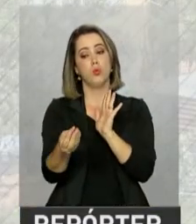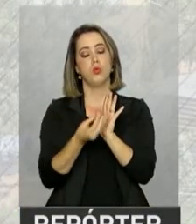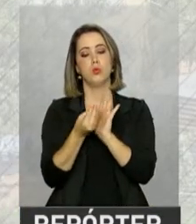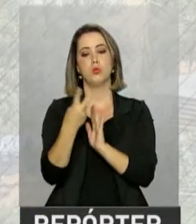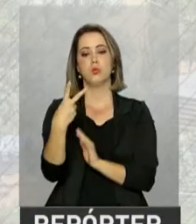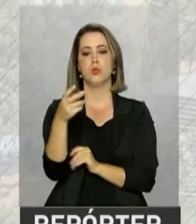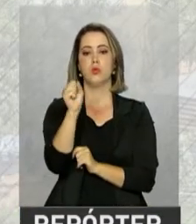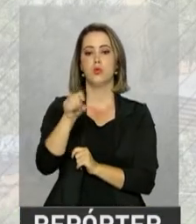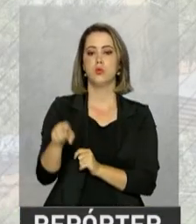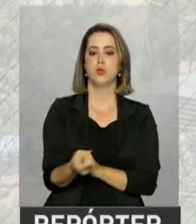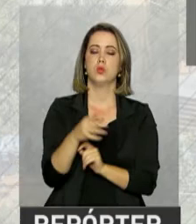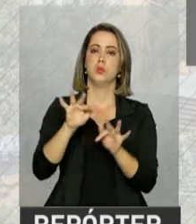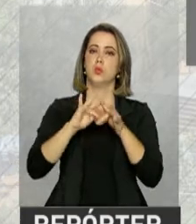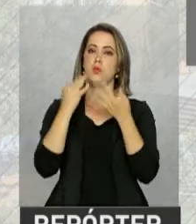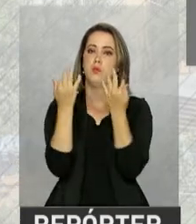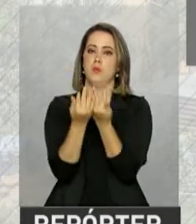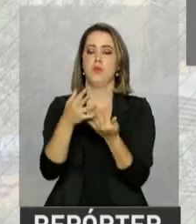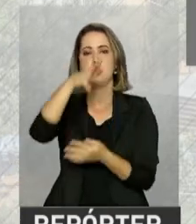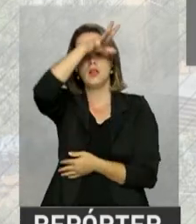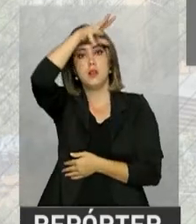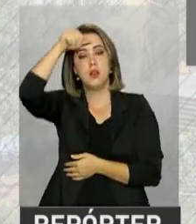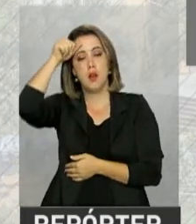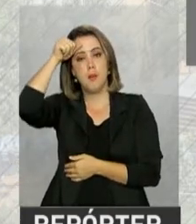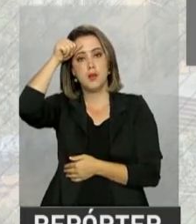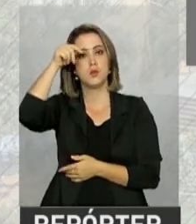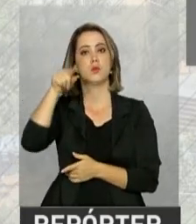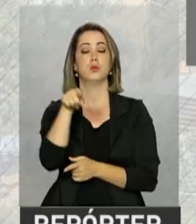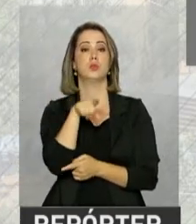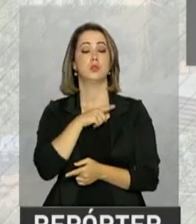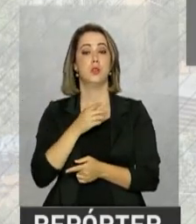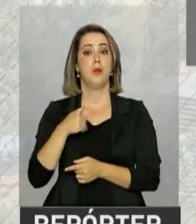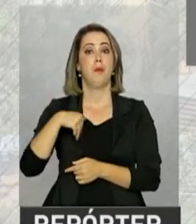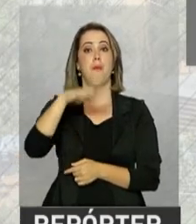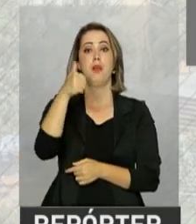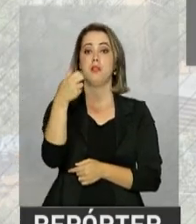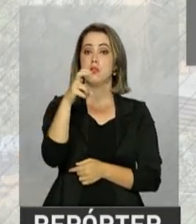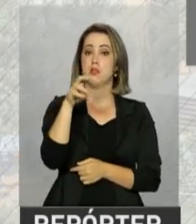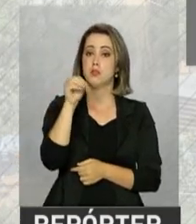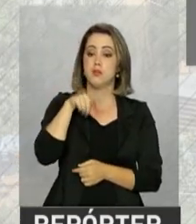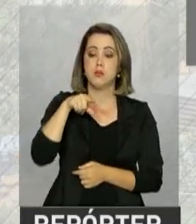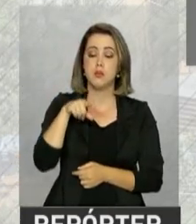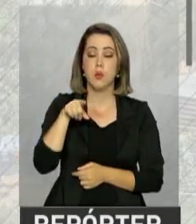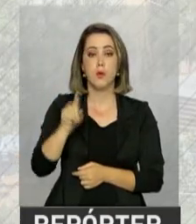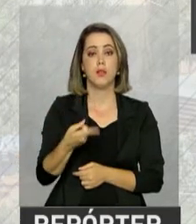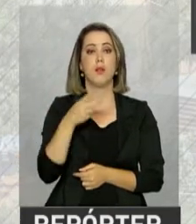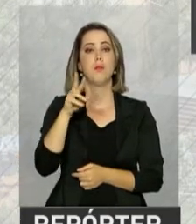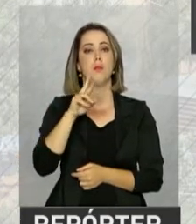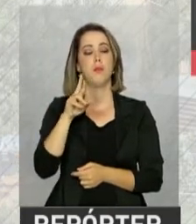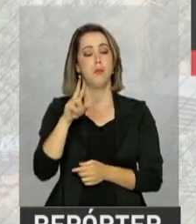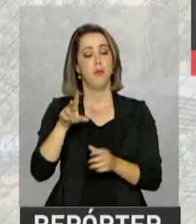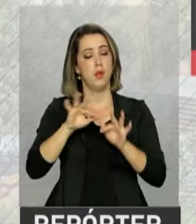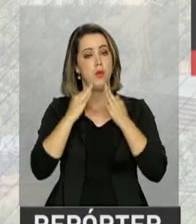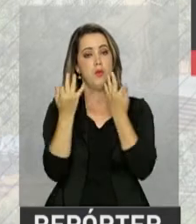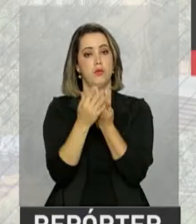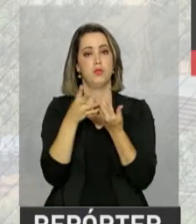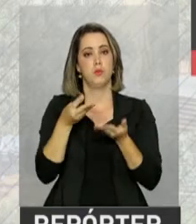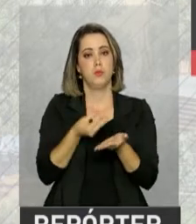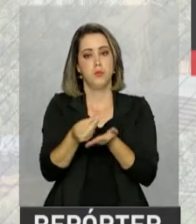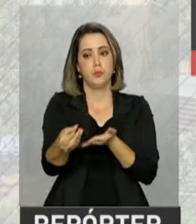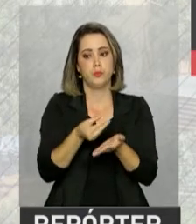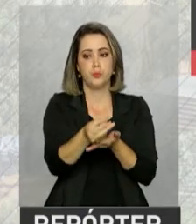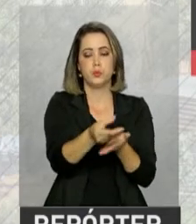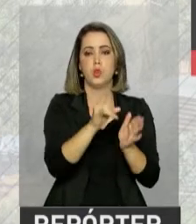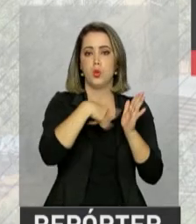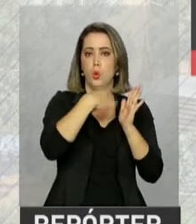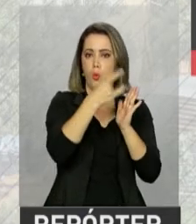famílias na amazônia legal a meta é atender mais de 150 mil no brasil mais de 1 milhão de famílias vivem em